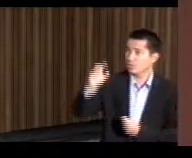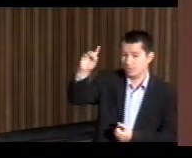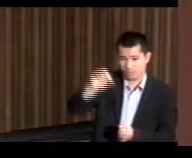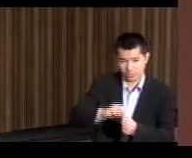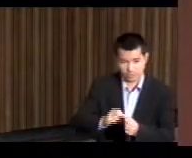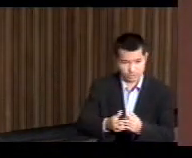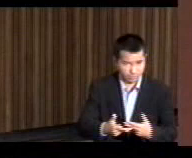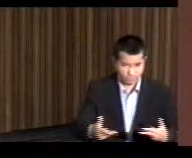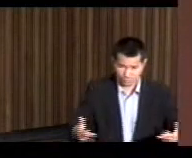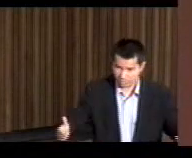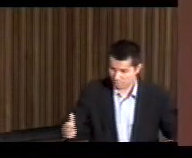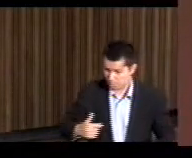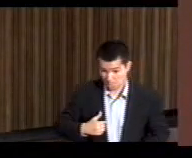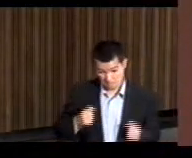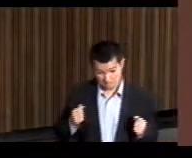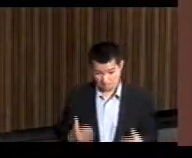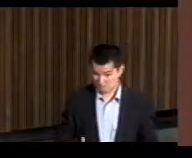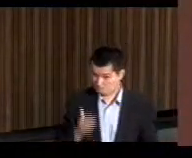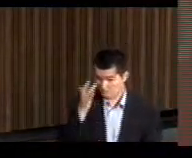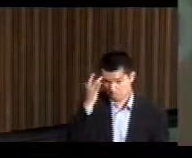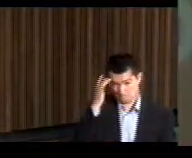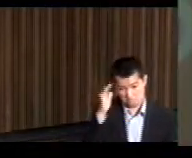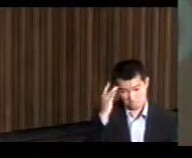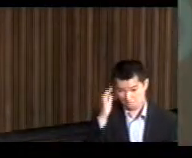Como é que Ele pode